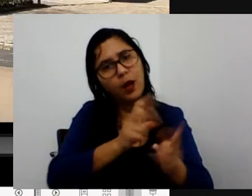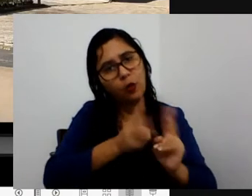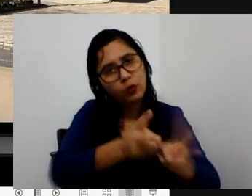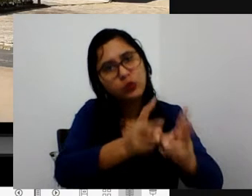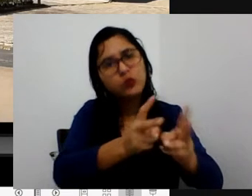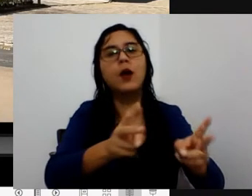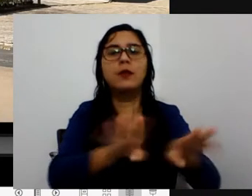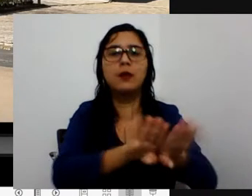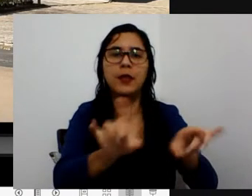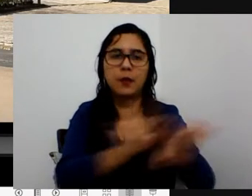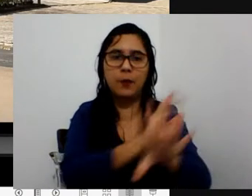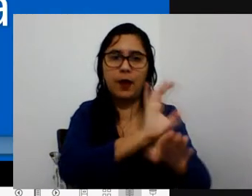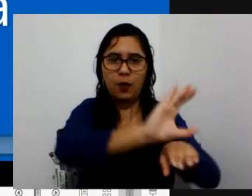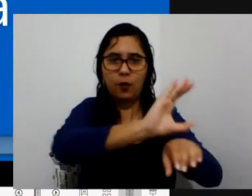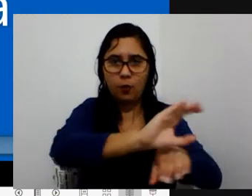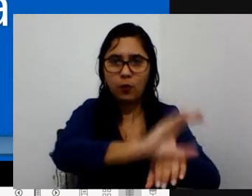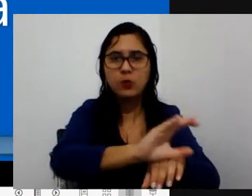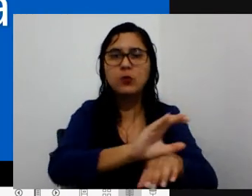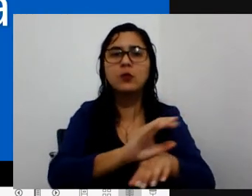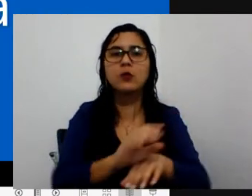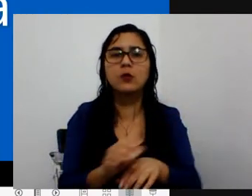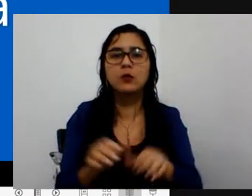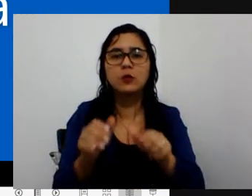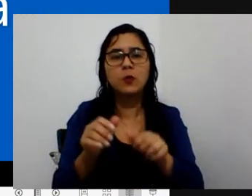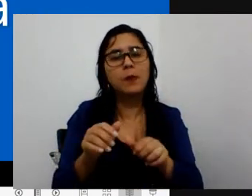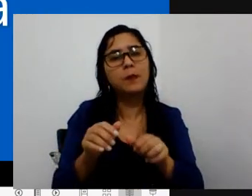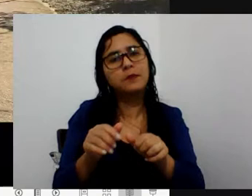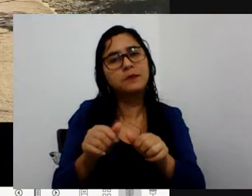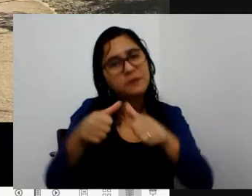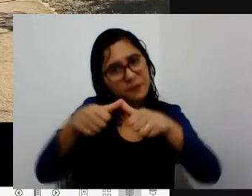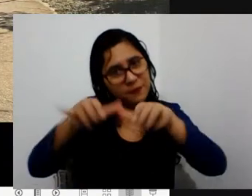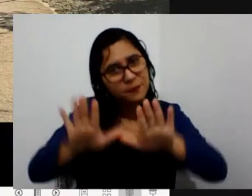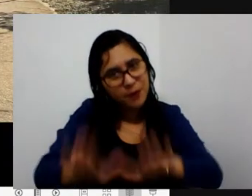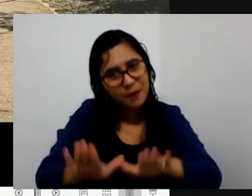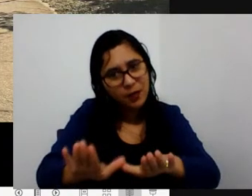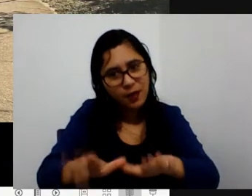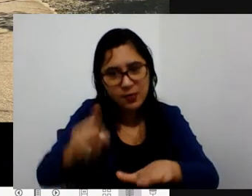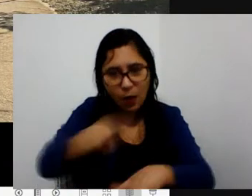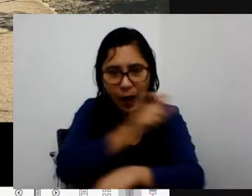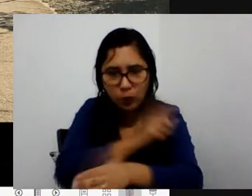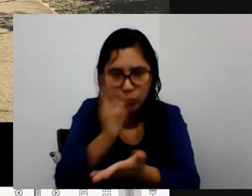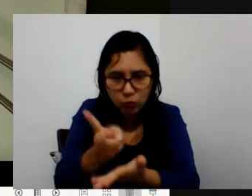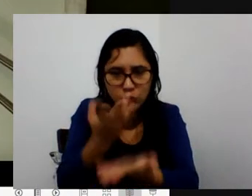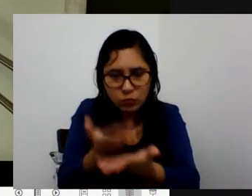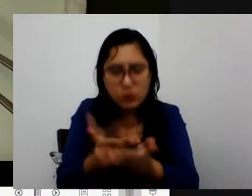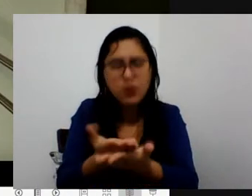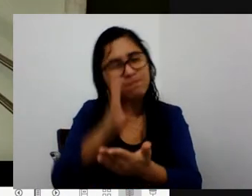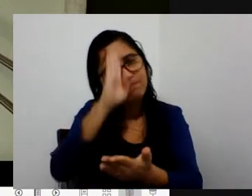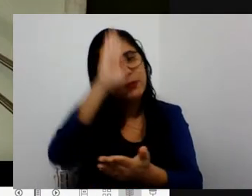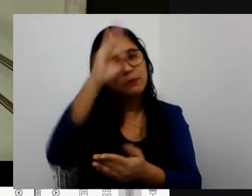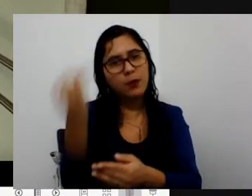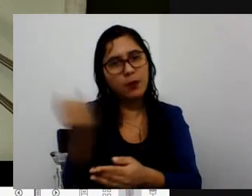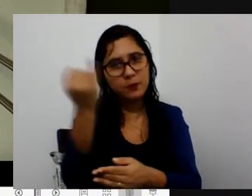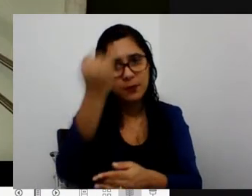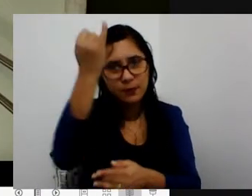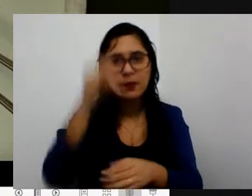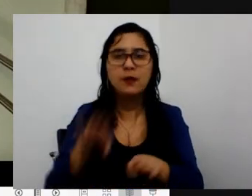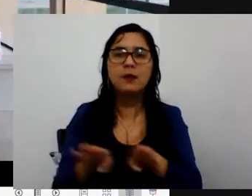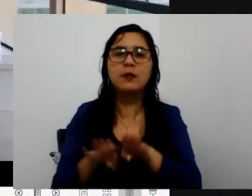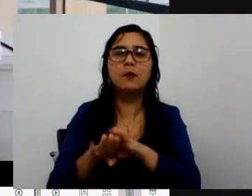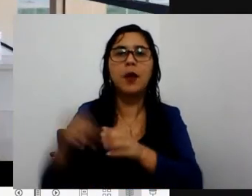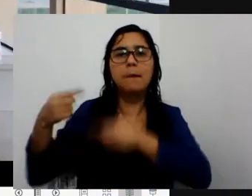seja, permanência sendo tratada como prioridade. Implantação de política de ações afirmativas